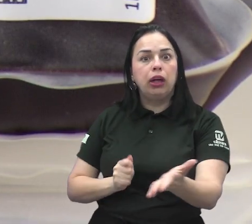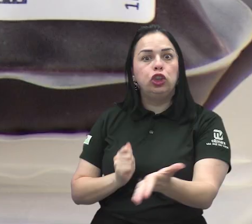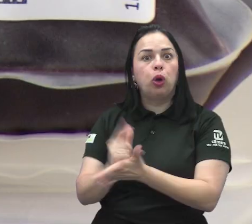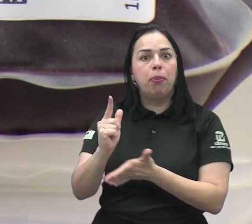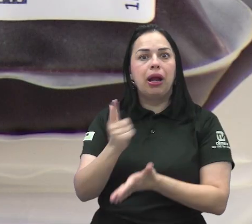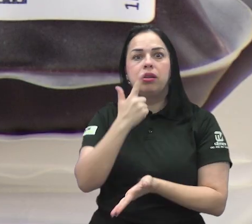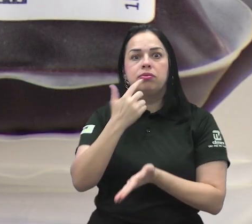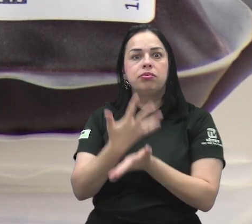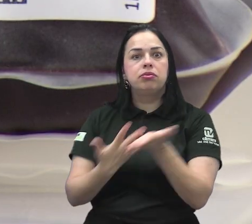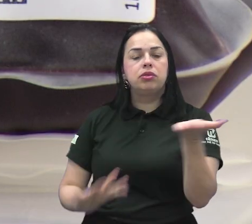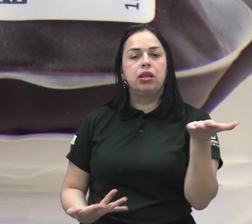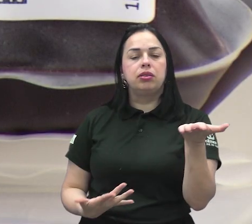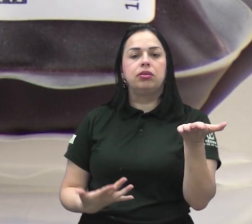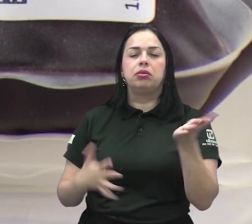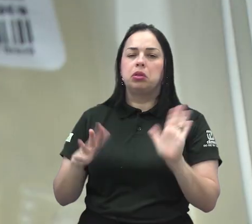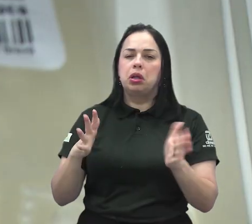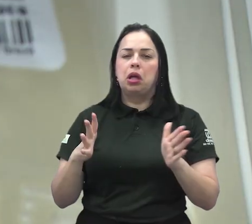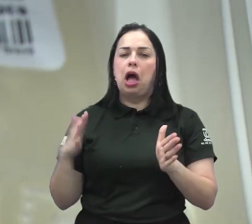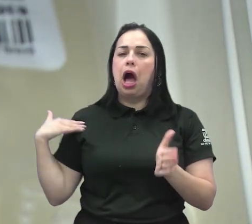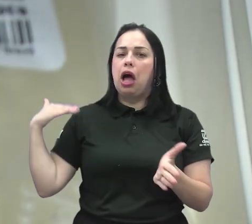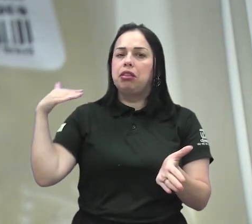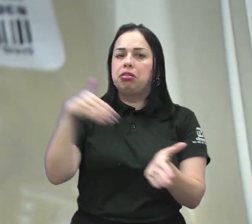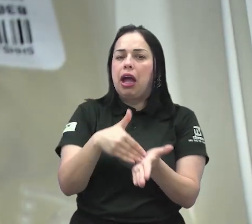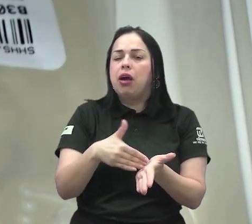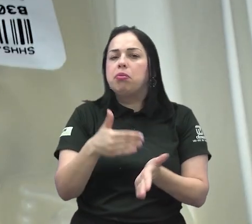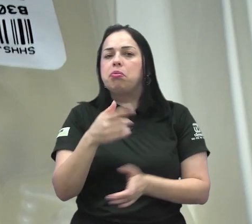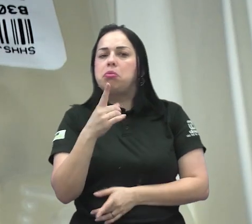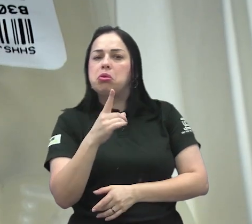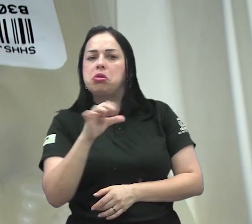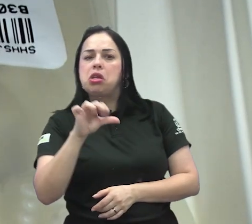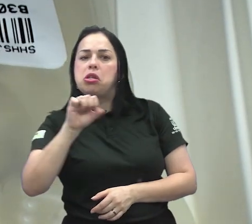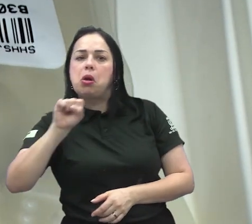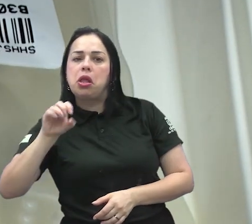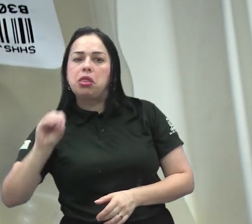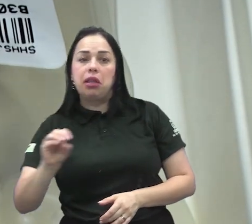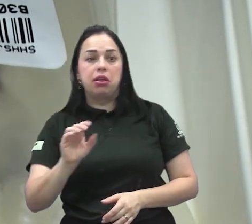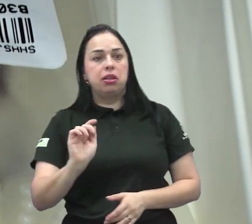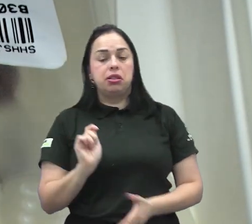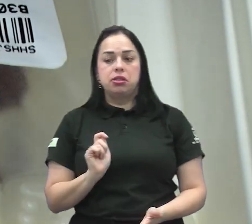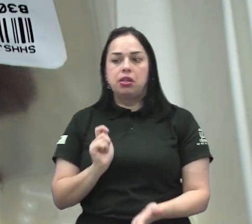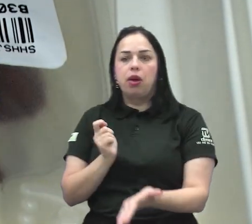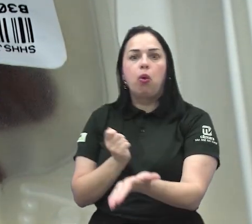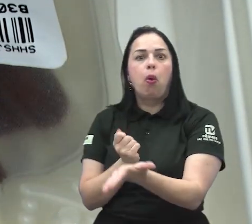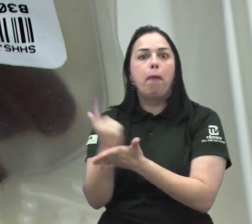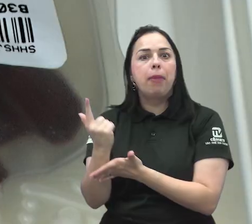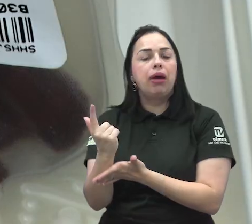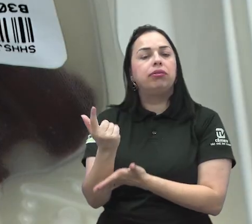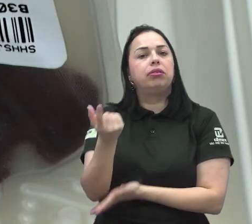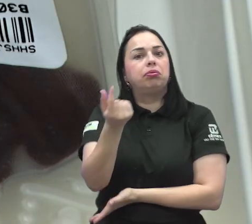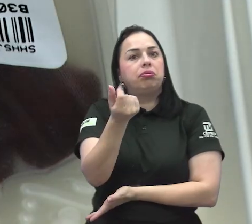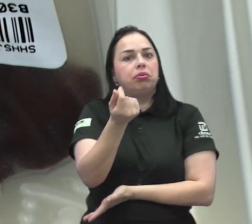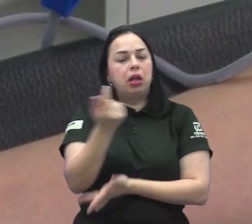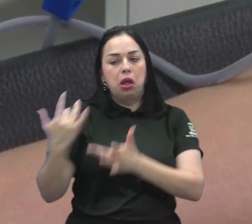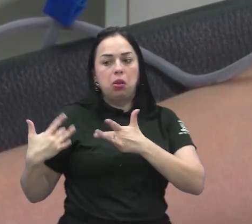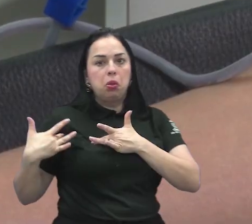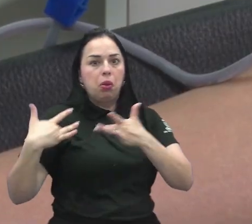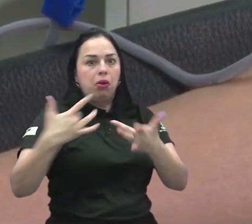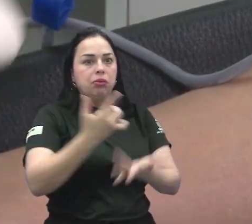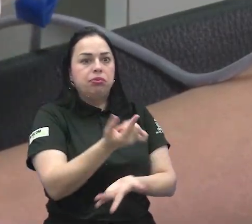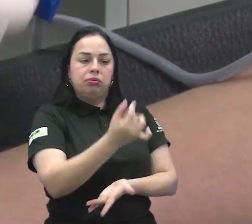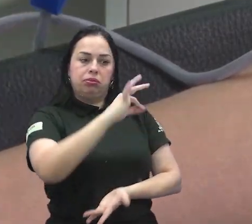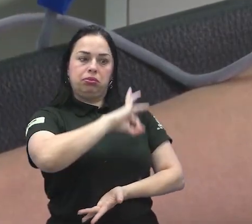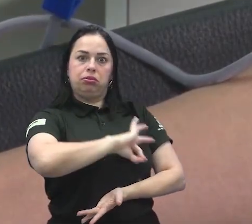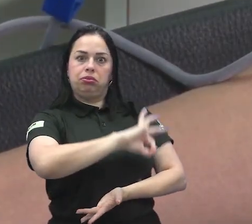ser comercializado no Brasil. Até os anos 80, os doadores eram remunerados em dinheiro.